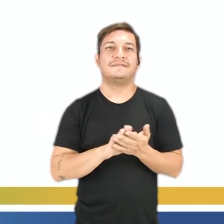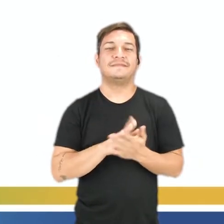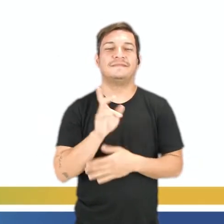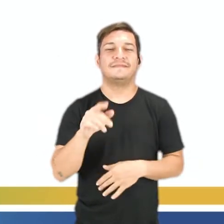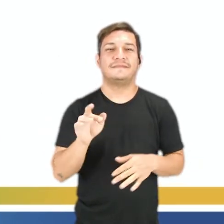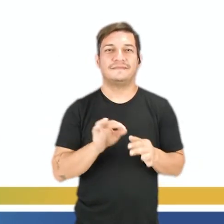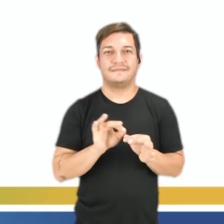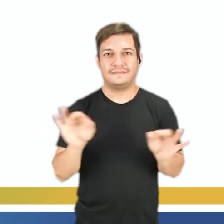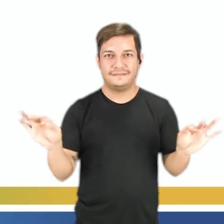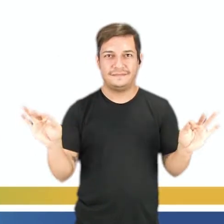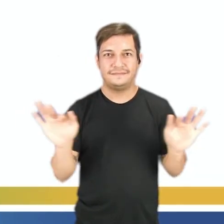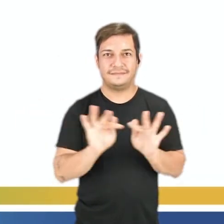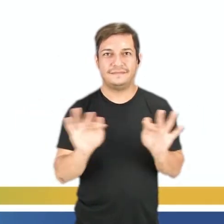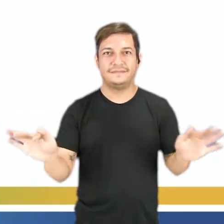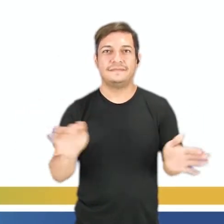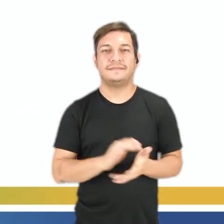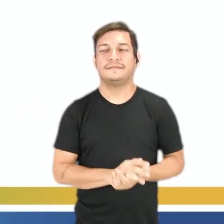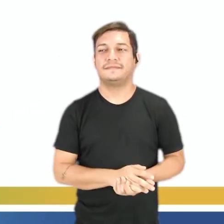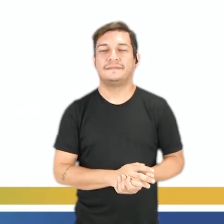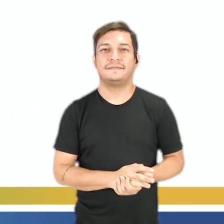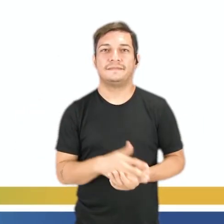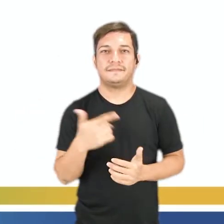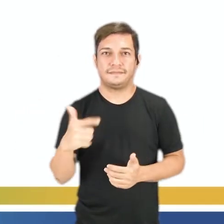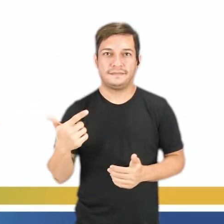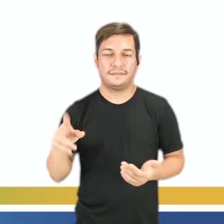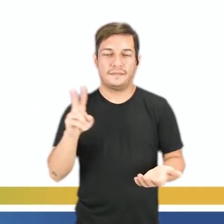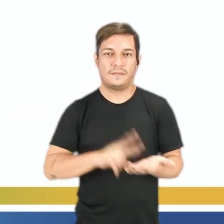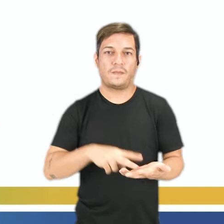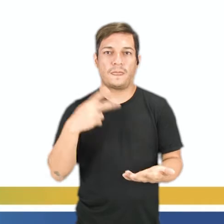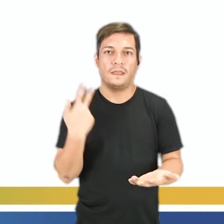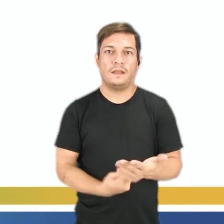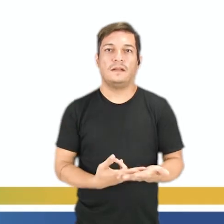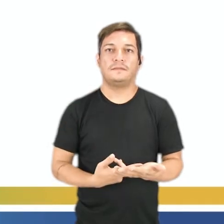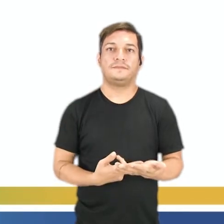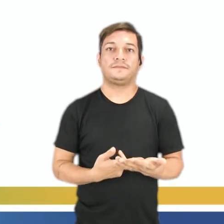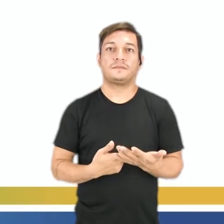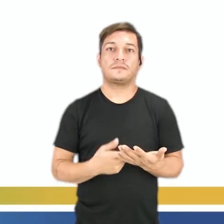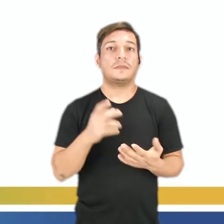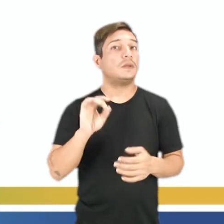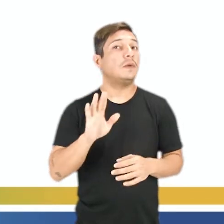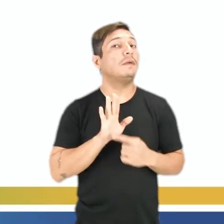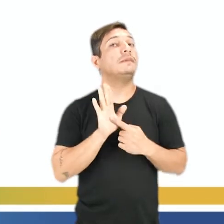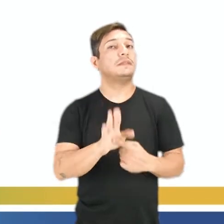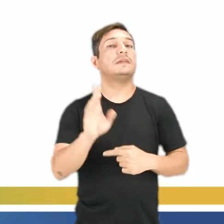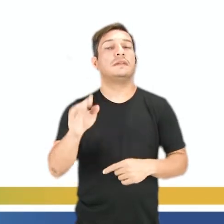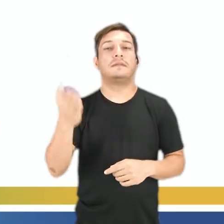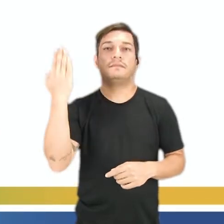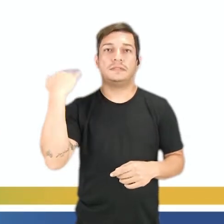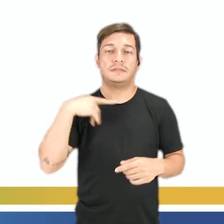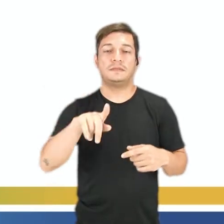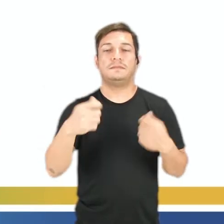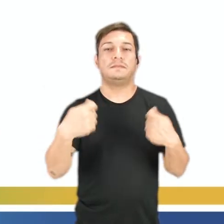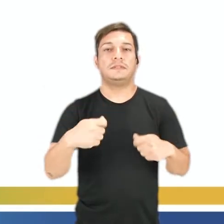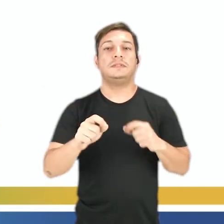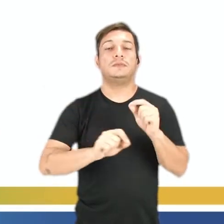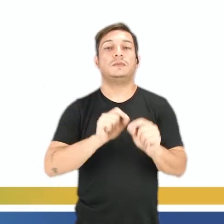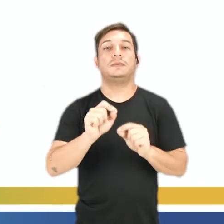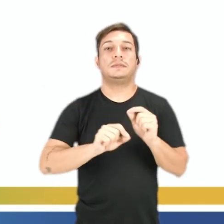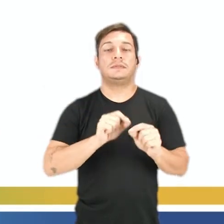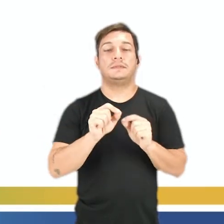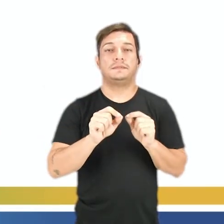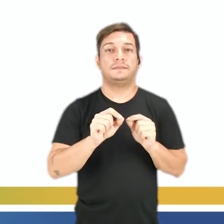no infinitivo, tá? E ele não tem tradução, é só para indicar que é passado. Então, você precisa